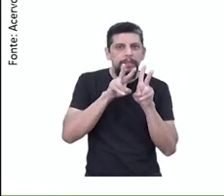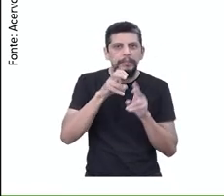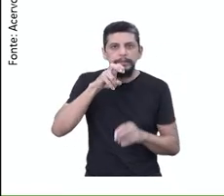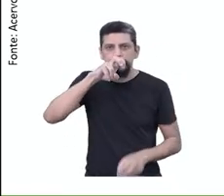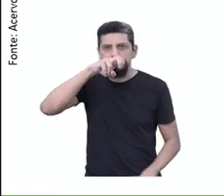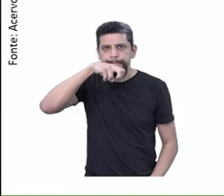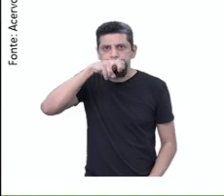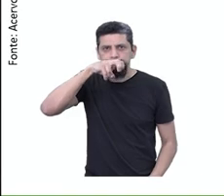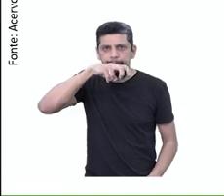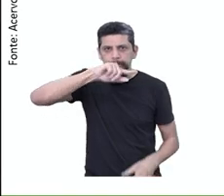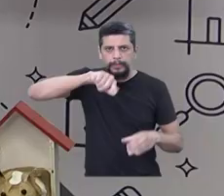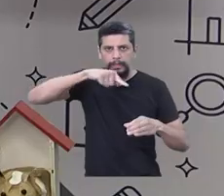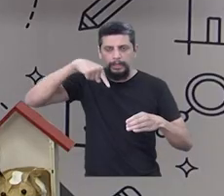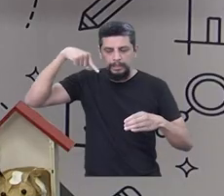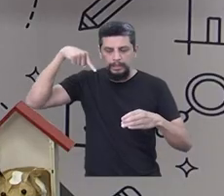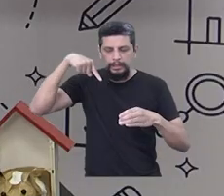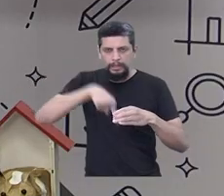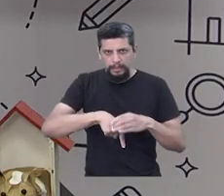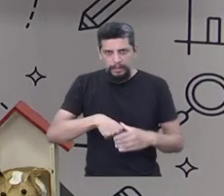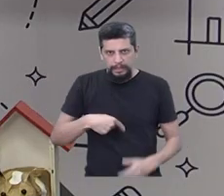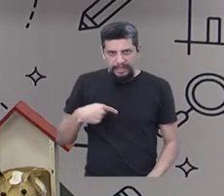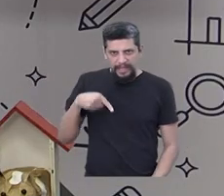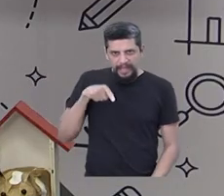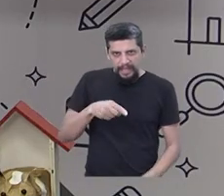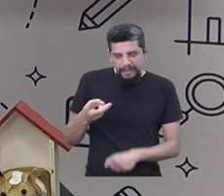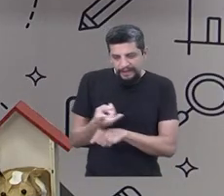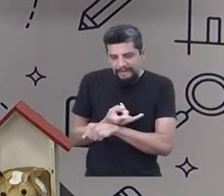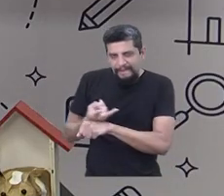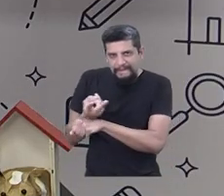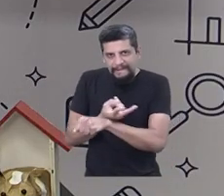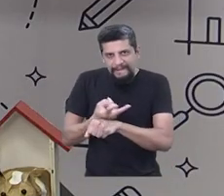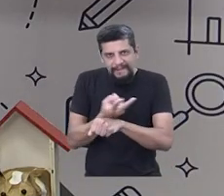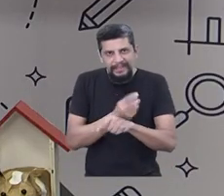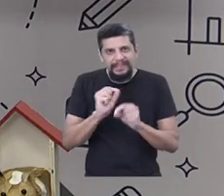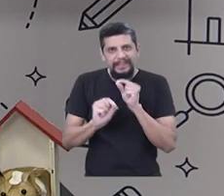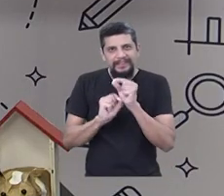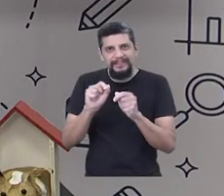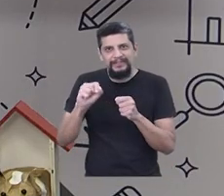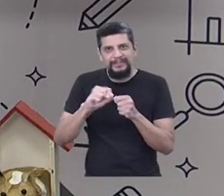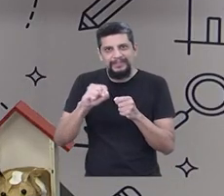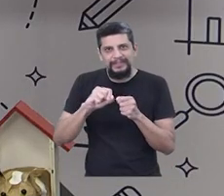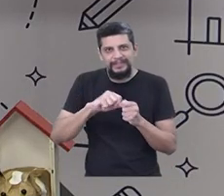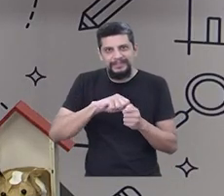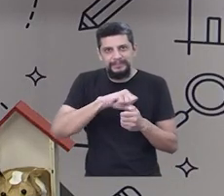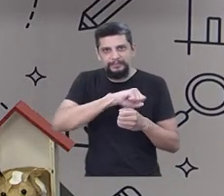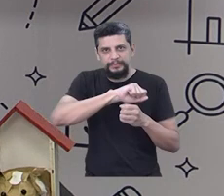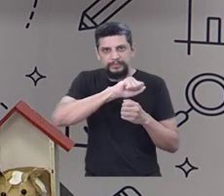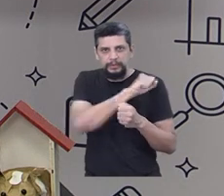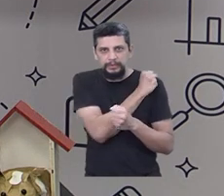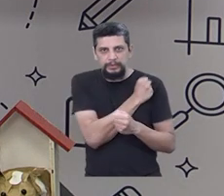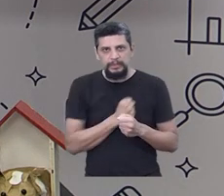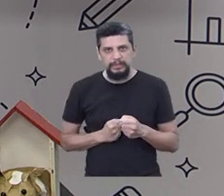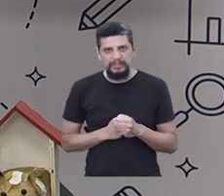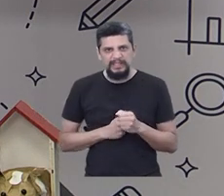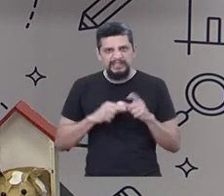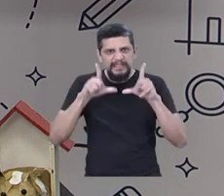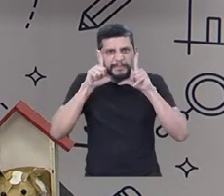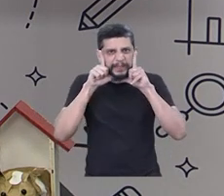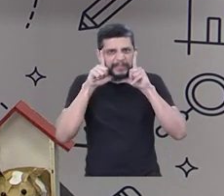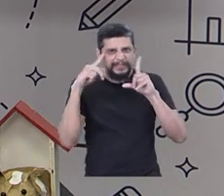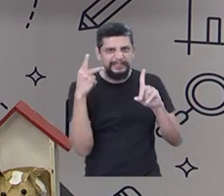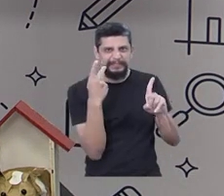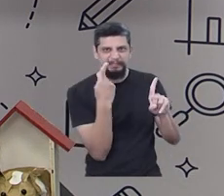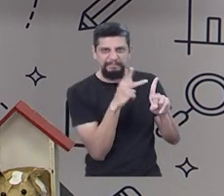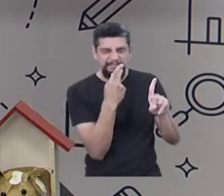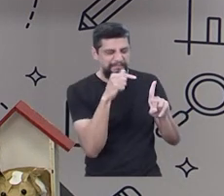topeira preocupada, eu acredito que procurando quem fez cocô na cabeça dela. Tá